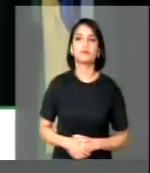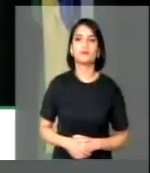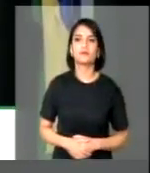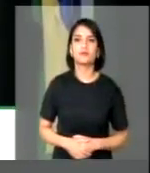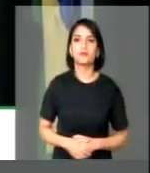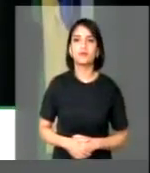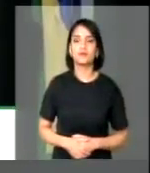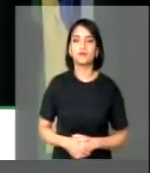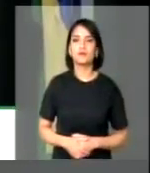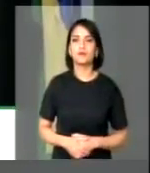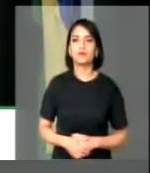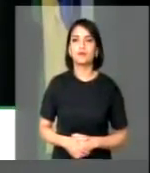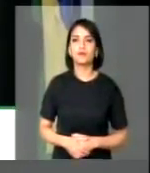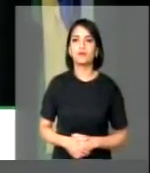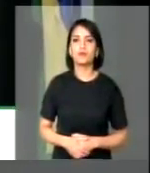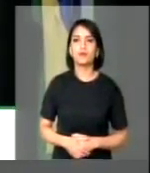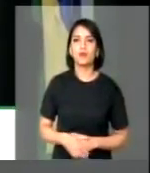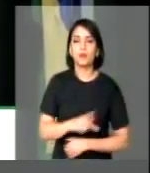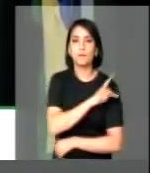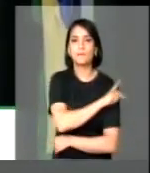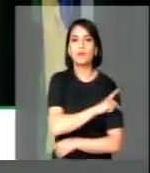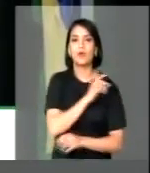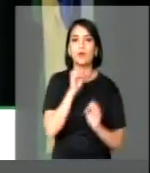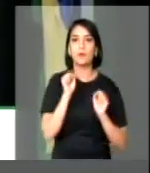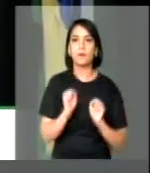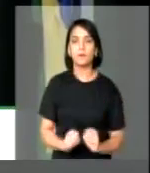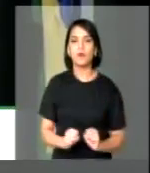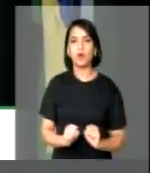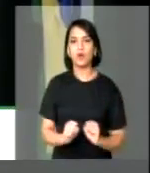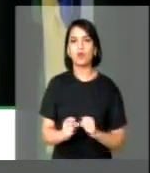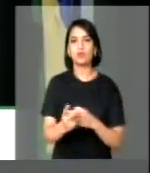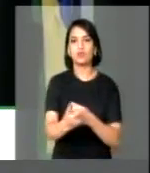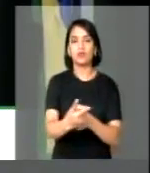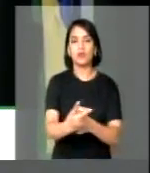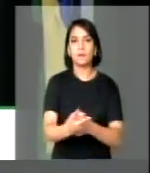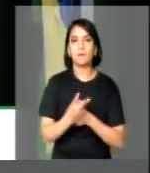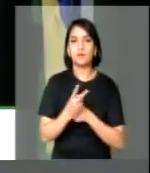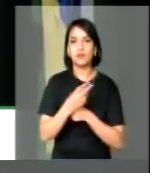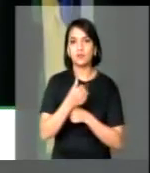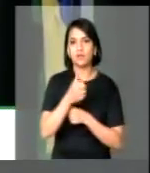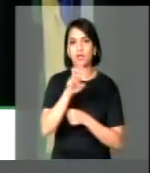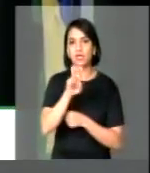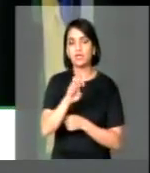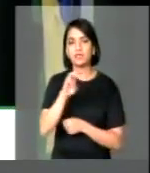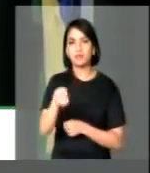Jornal Meu Norte: Piauí pode pegar 15 milhões de empréstimo.